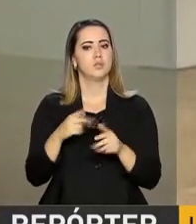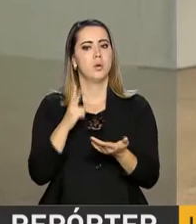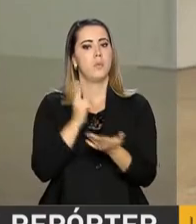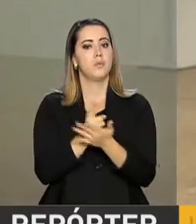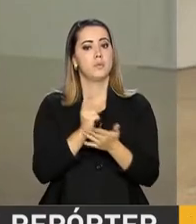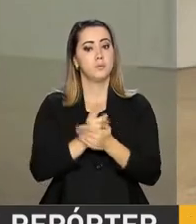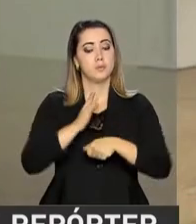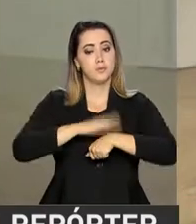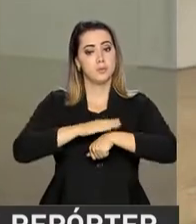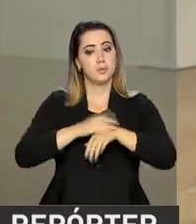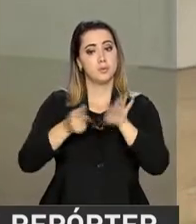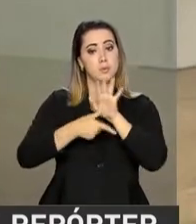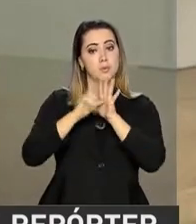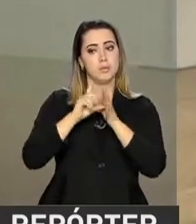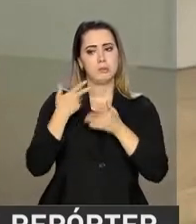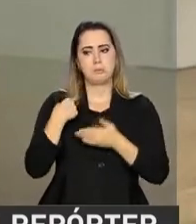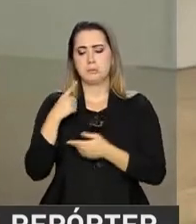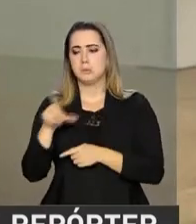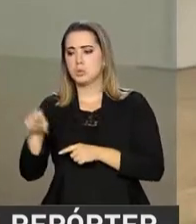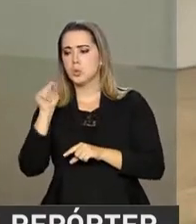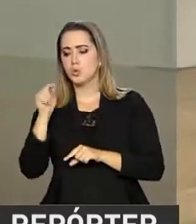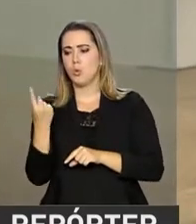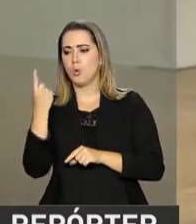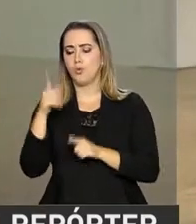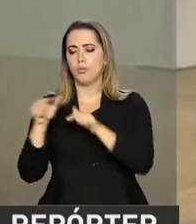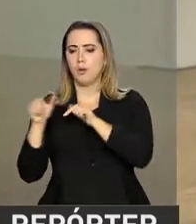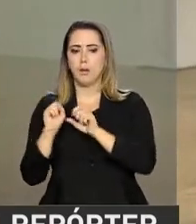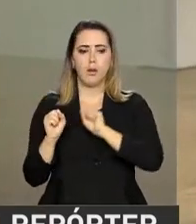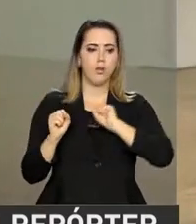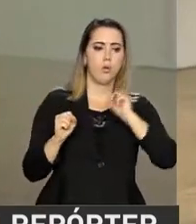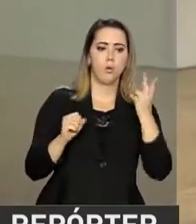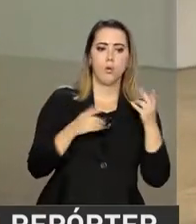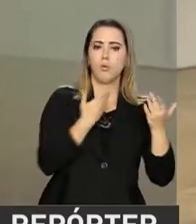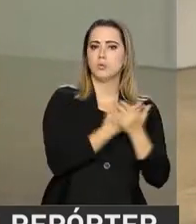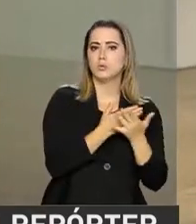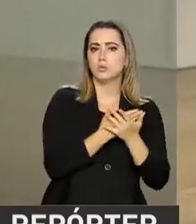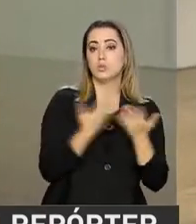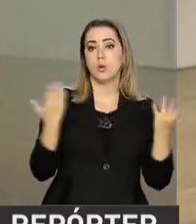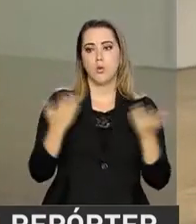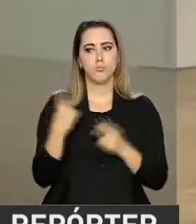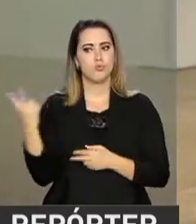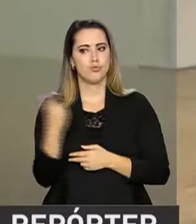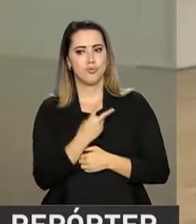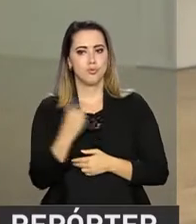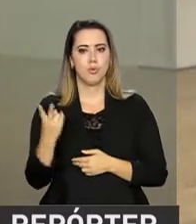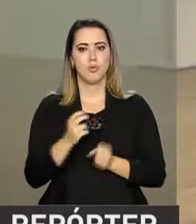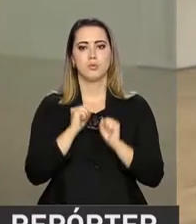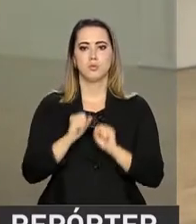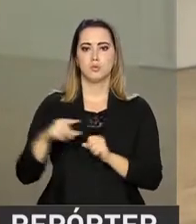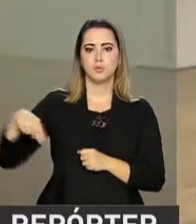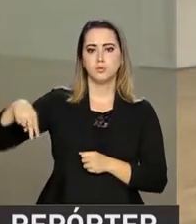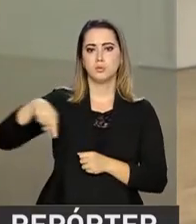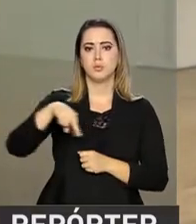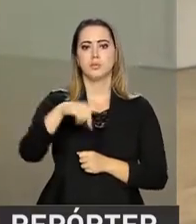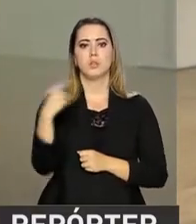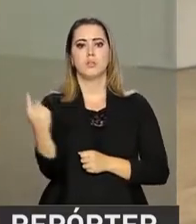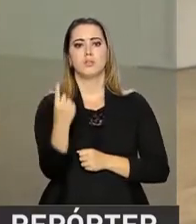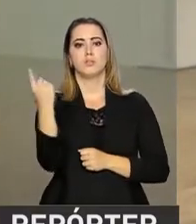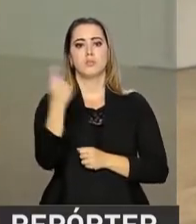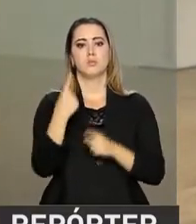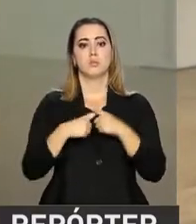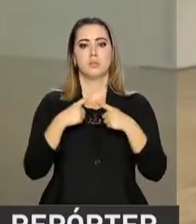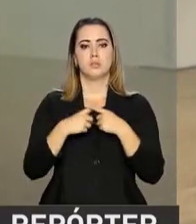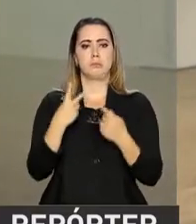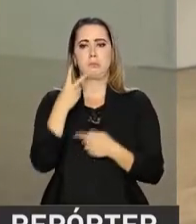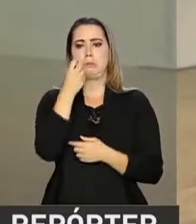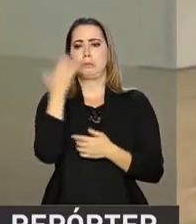que antes eu tinha que dividir, escolher um e optar por um ou por outro. Hoje em dia eu posso fazer os dois, eu posso andar só, porque antes era meio complicado,